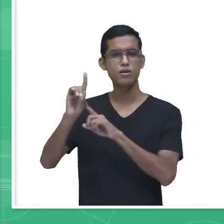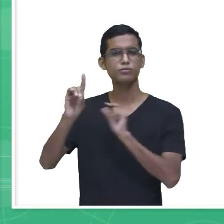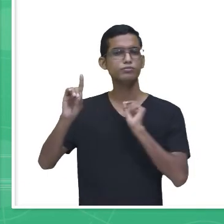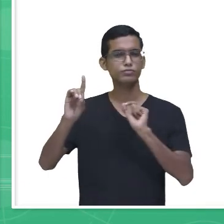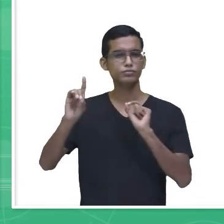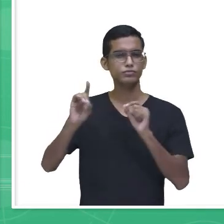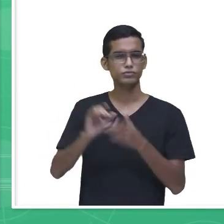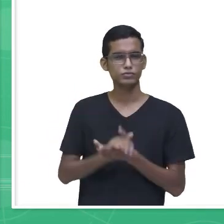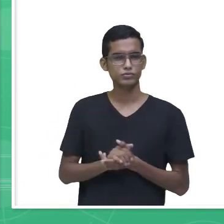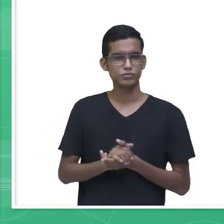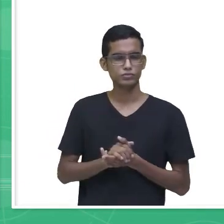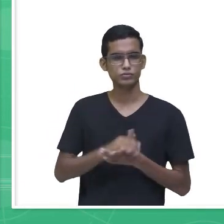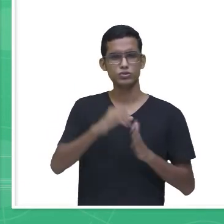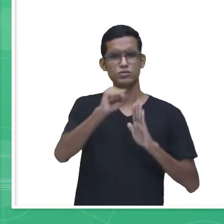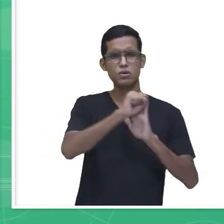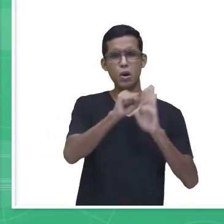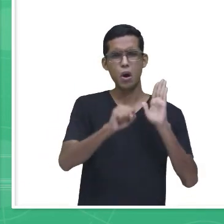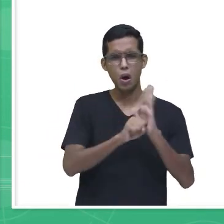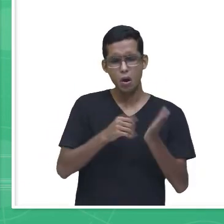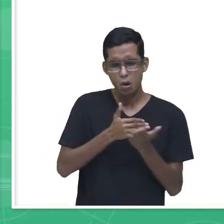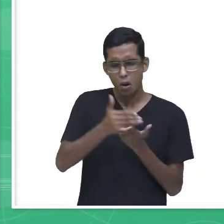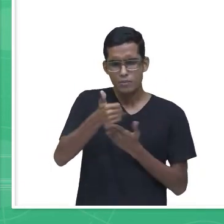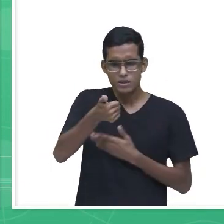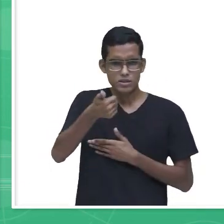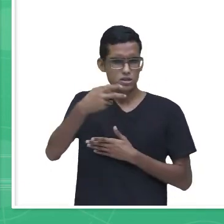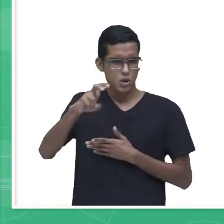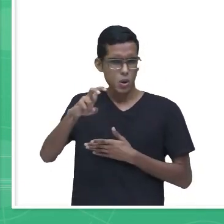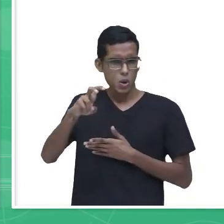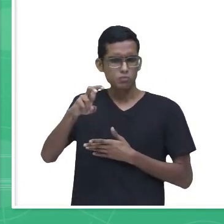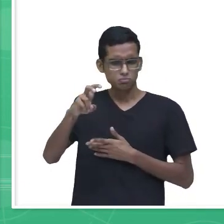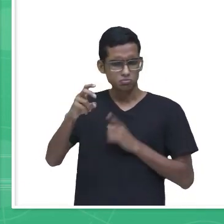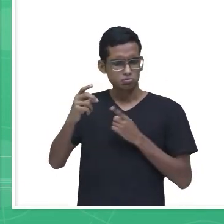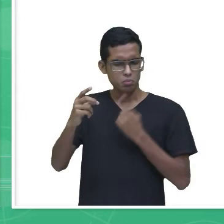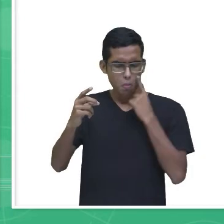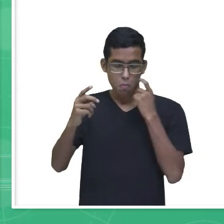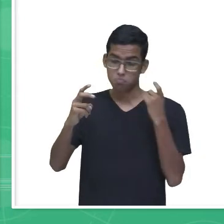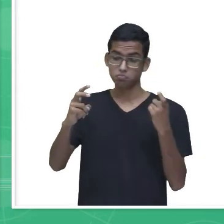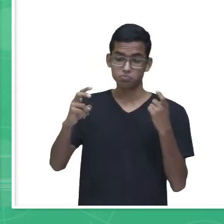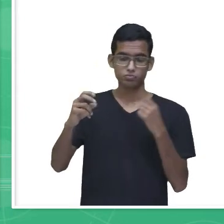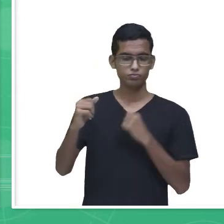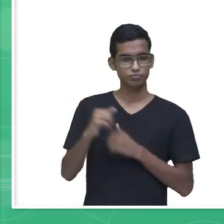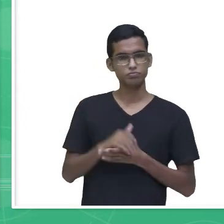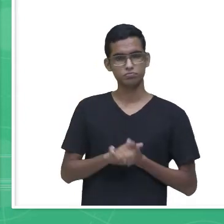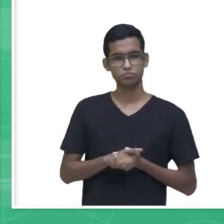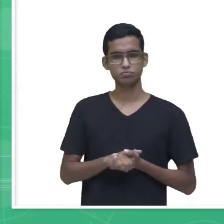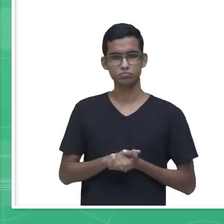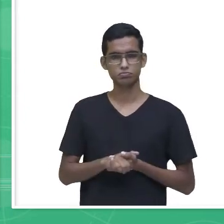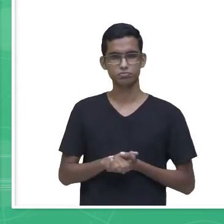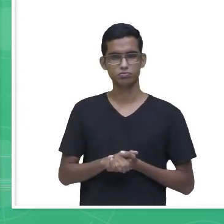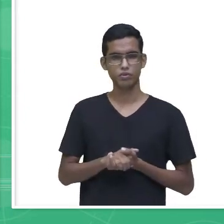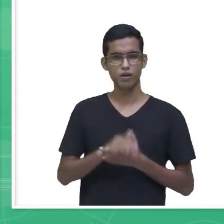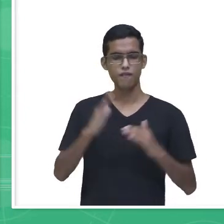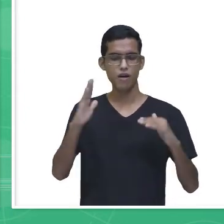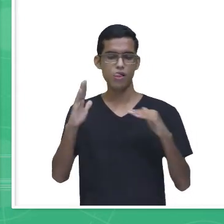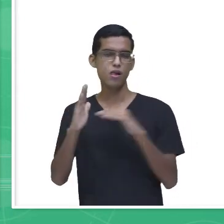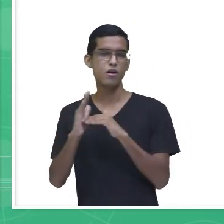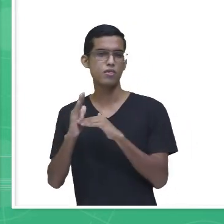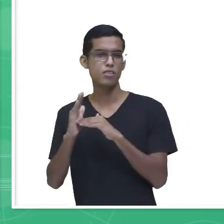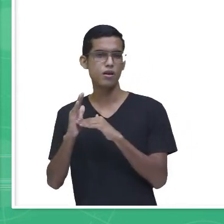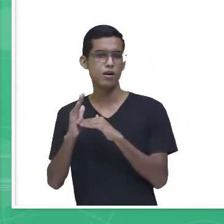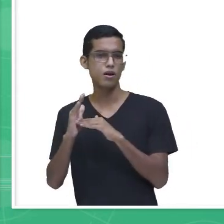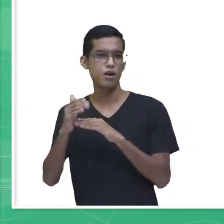no século XV. Opa, interessante isso daqui, né? E ela vai até onde? Até o